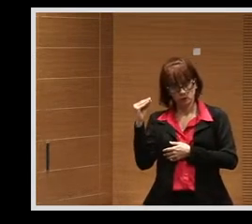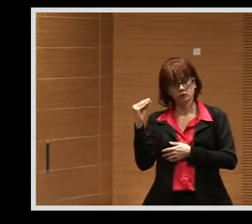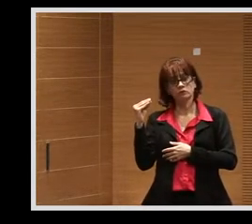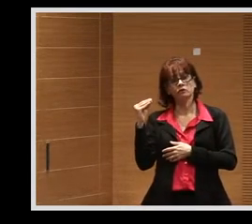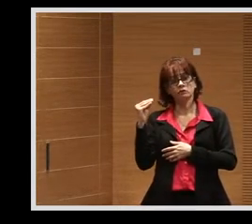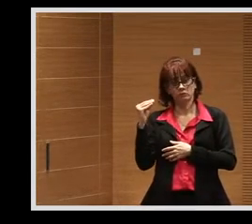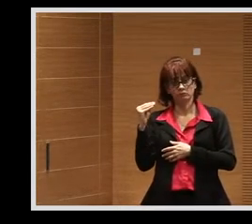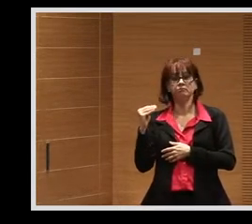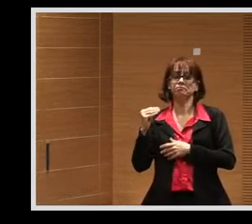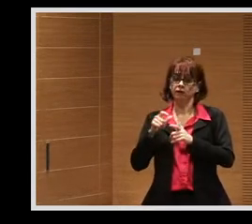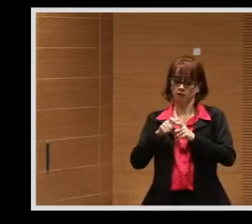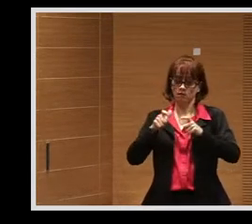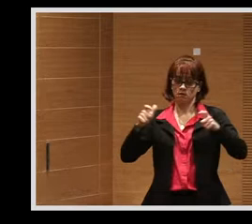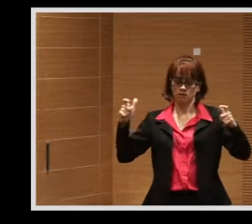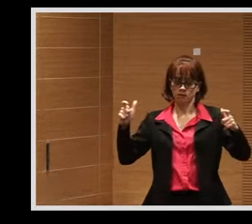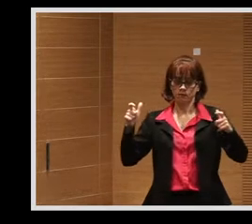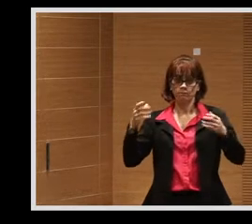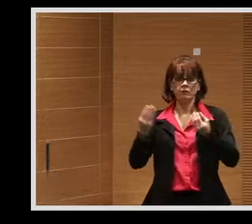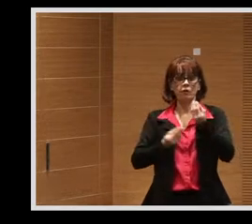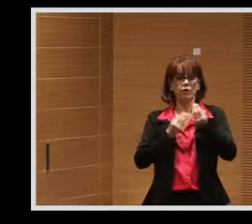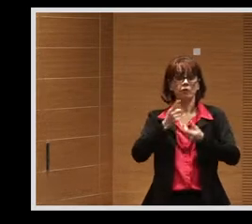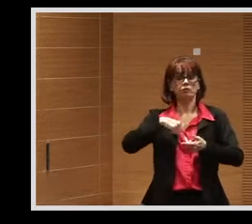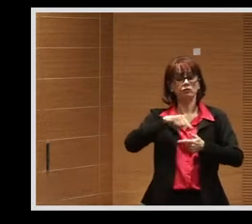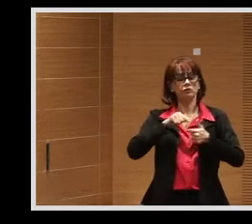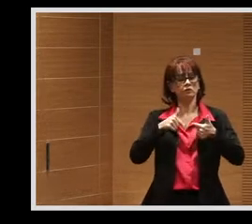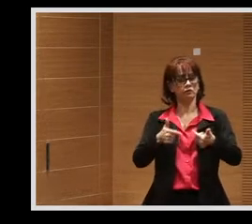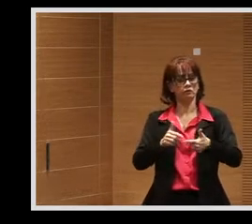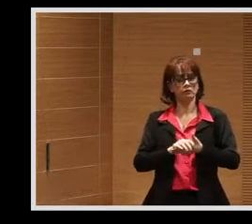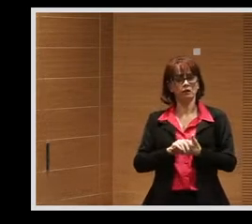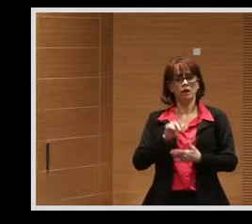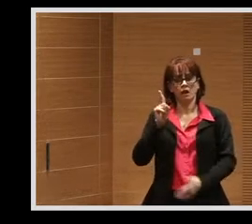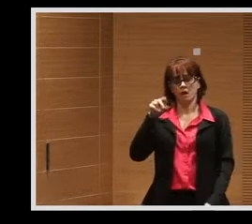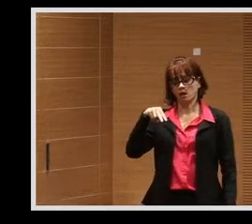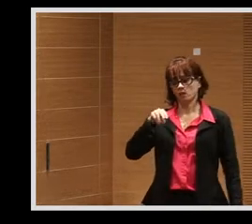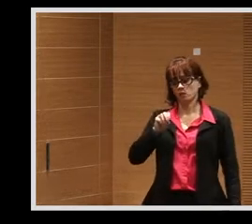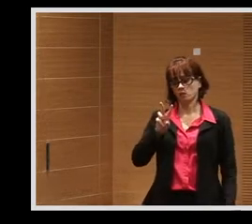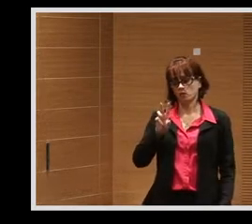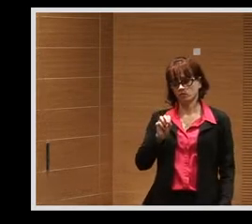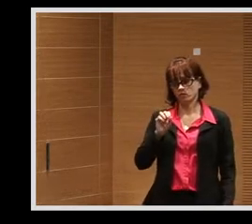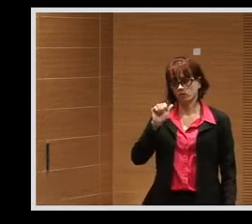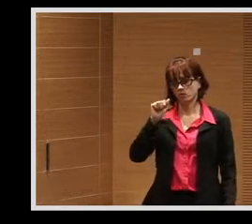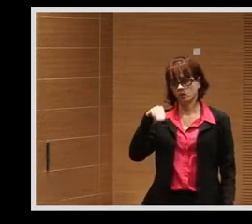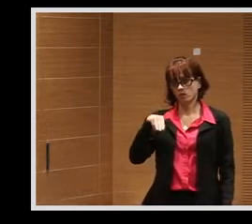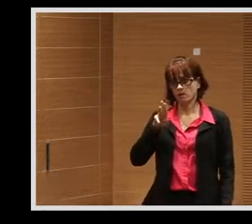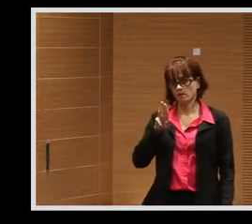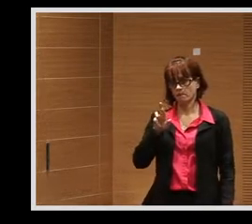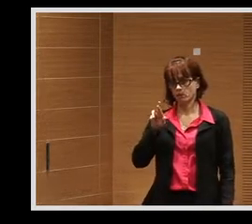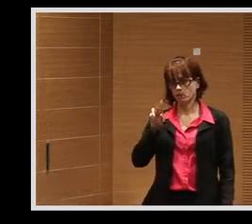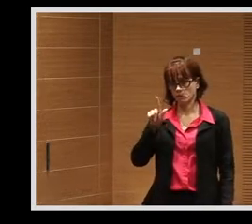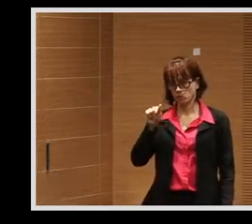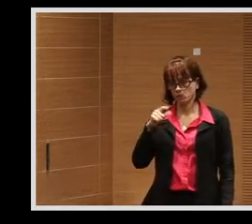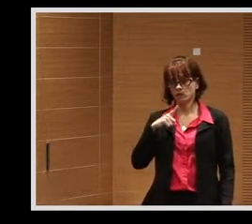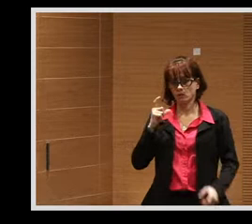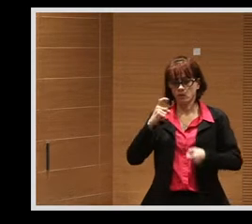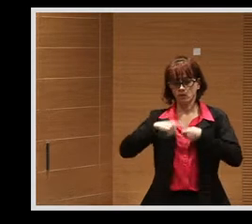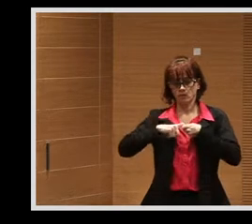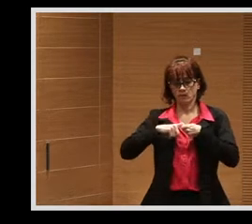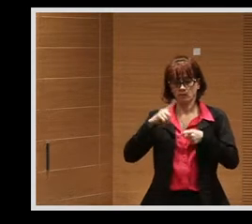sido grandes. Como é que a gente tem feito em Novo Hamburgo? Né? A gente tem uma combinação com a Secretaria de Educação muito interessante.